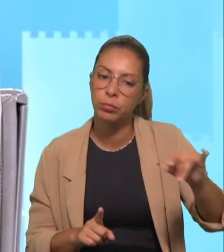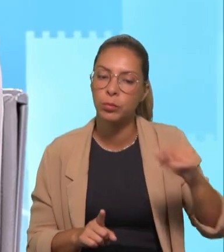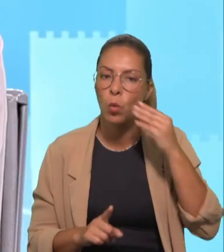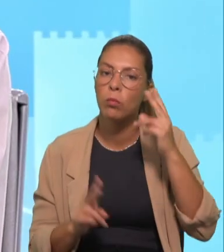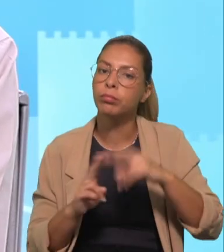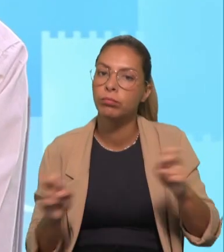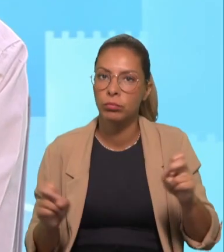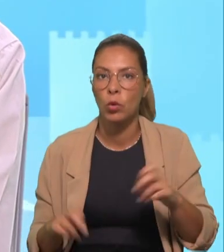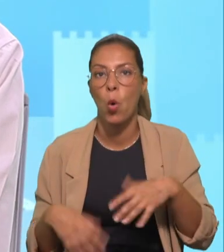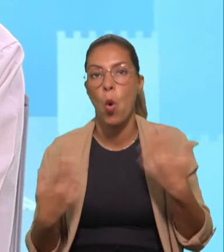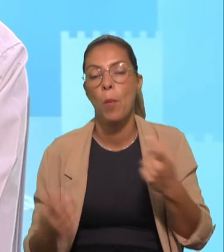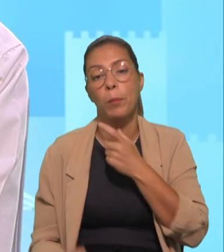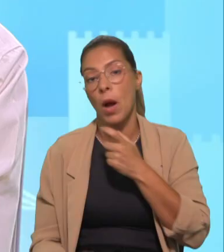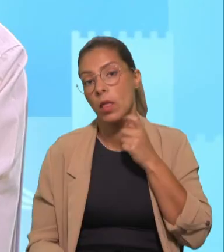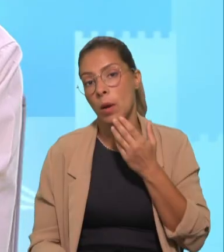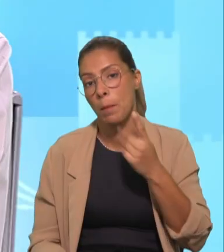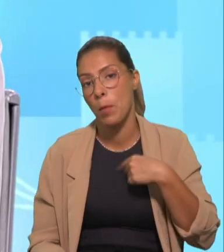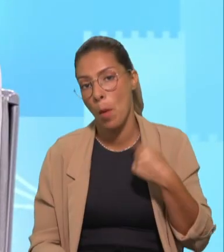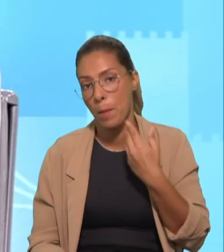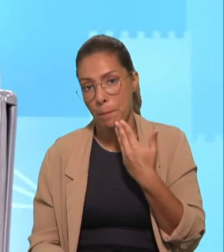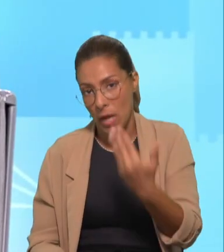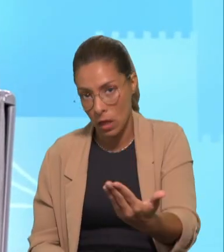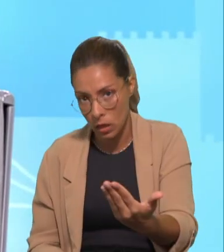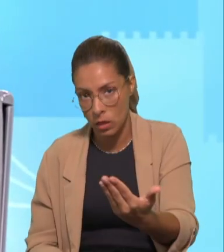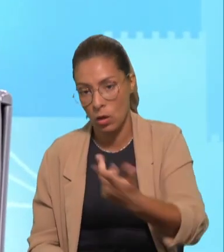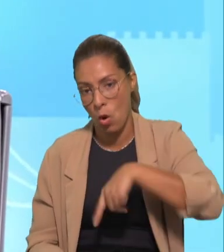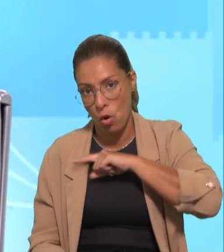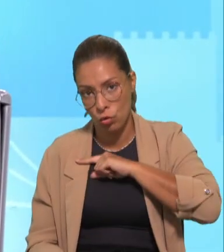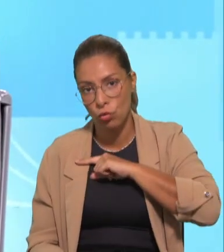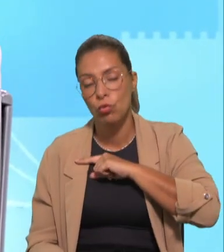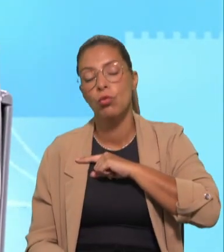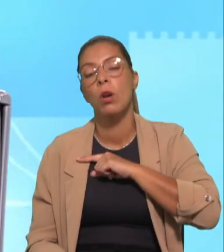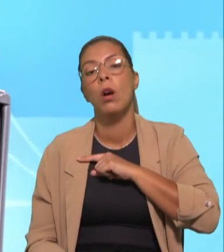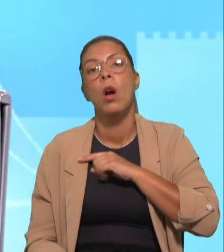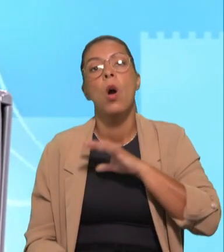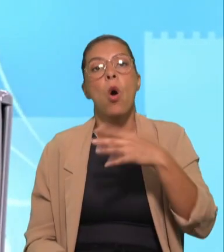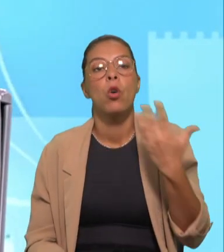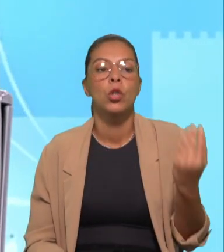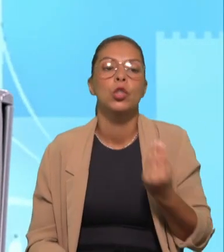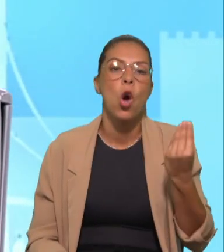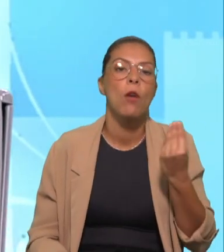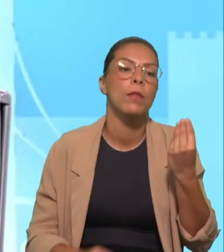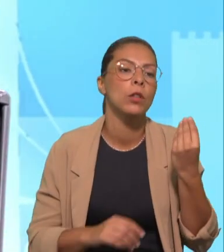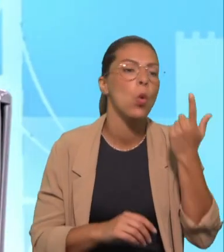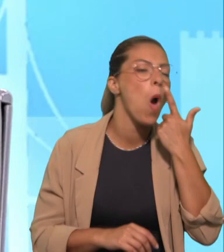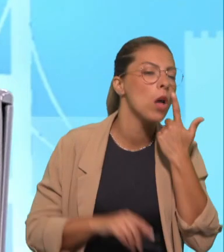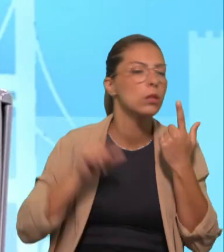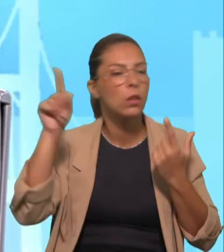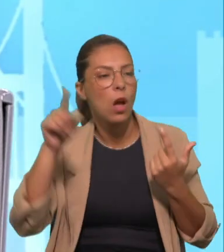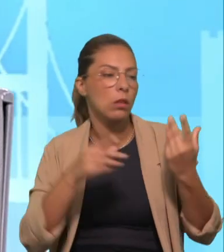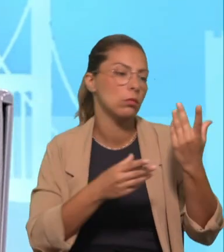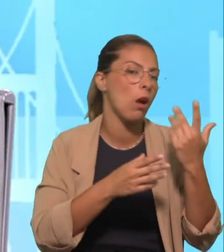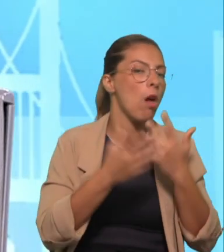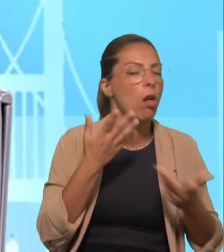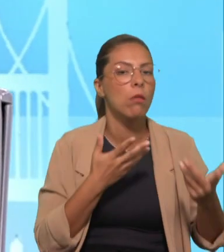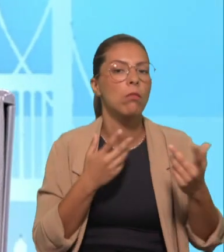Ou quando os párocos pedem, expressamente, ou quando os jovens conhecem outros jovens, etc., e dizem,